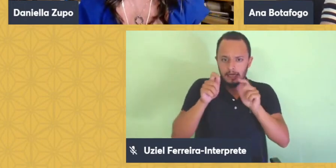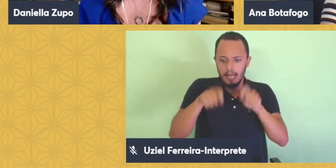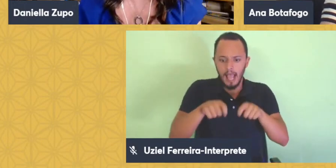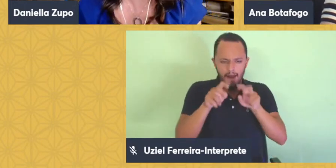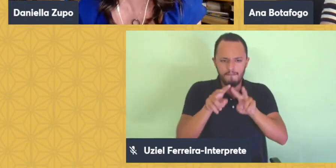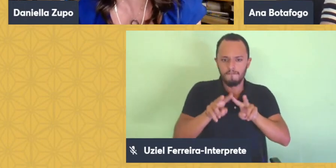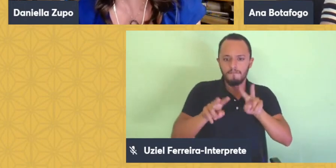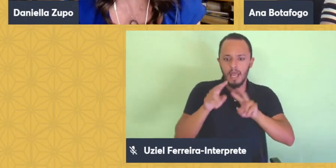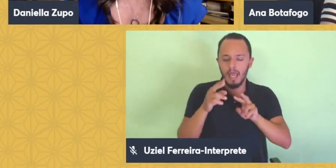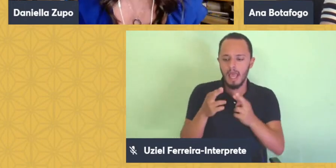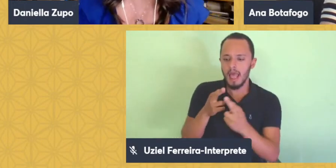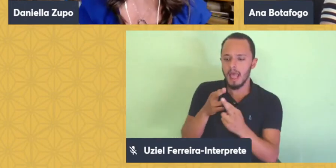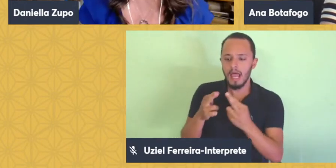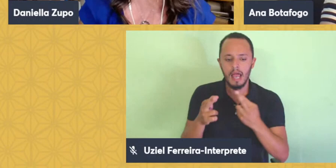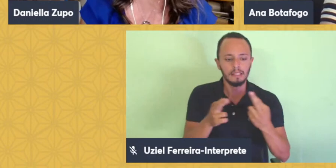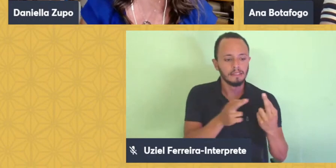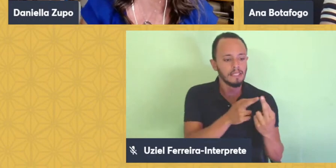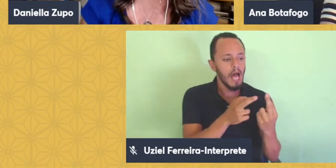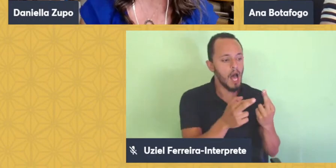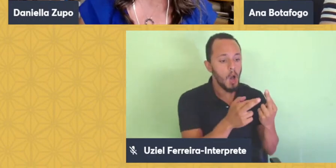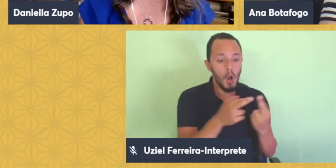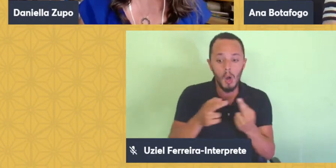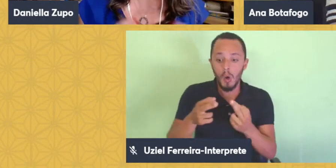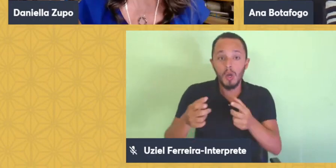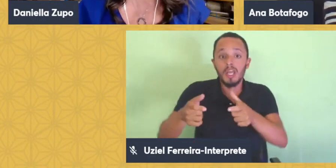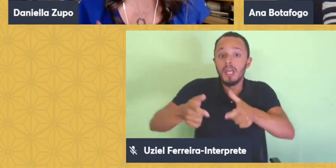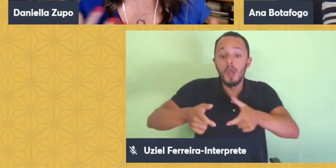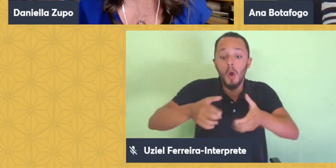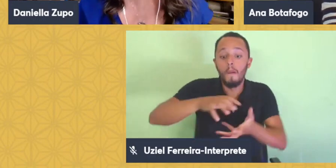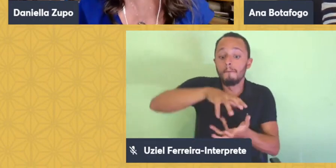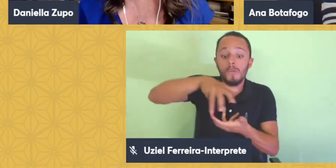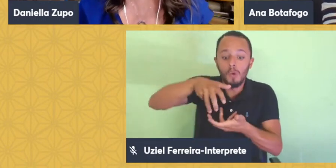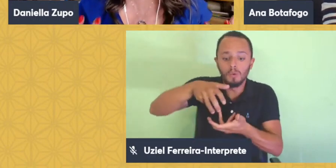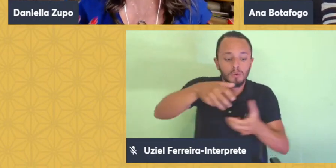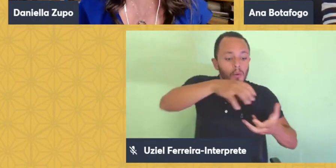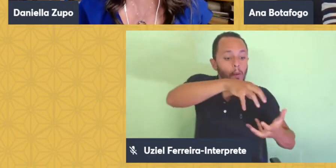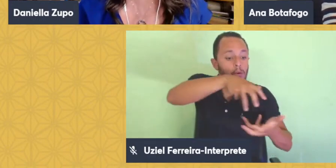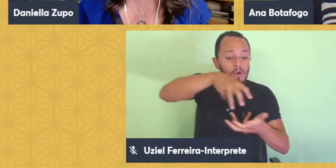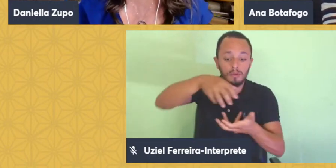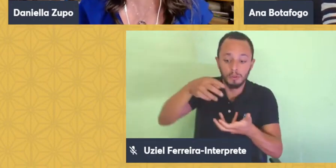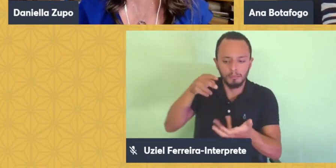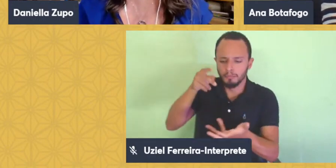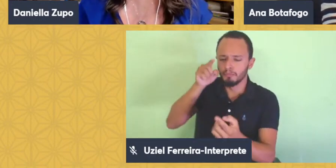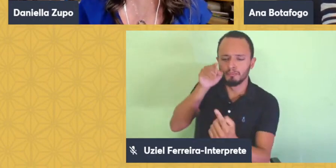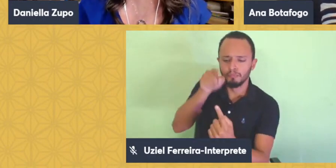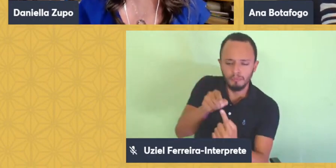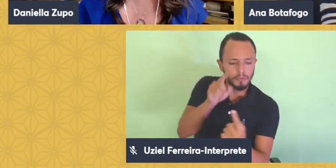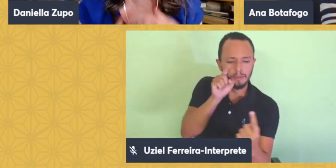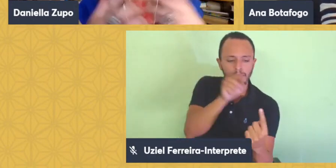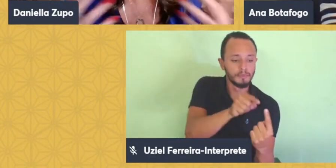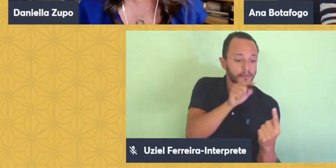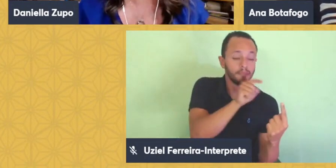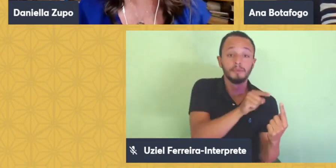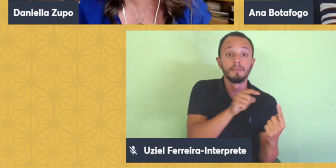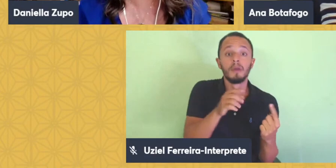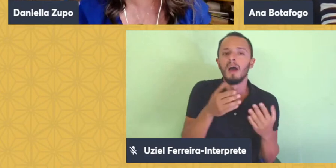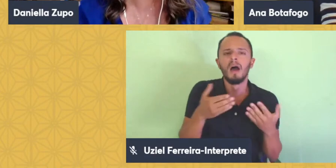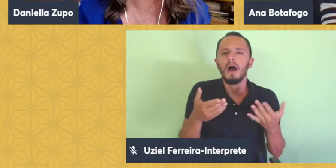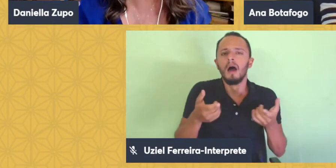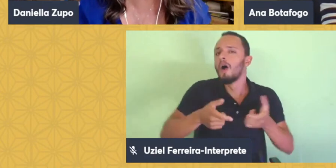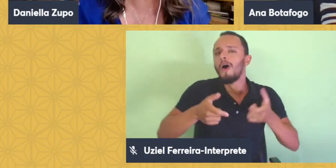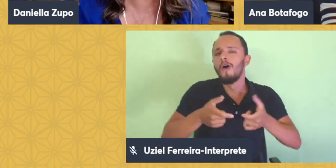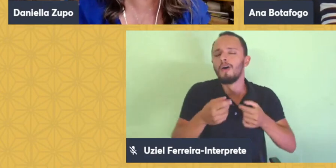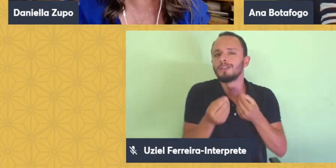nova relação entre as pessoas e seu lugar no Mundo Em que direção caminha a palavra corpo nos conta um pouco